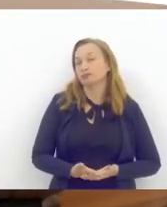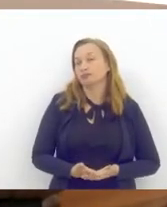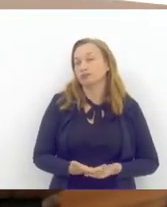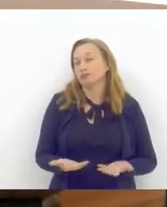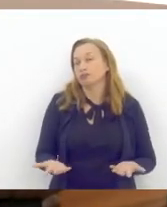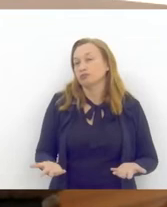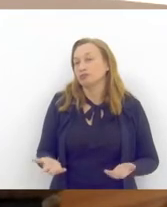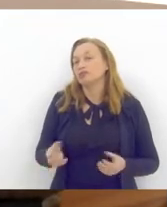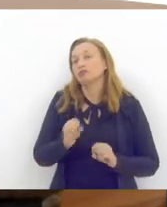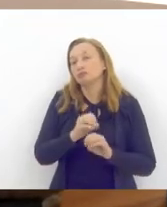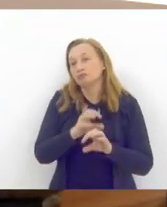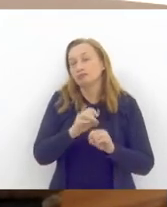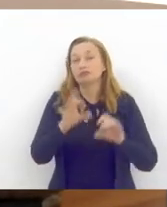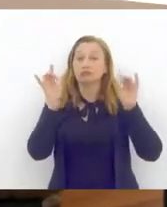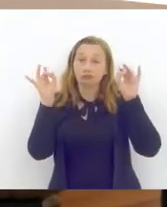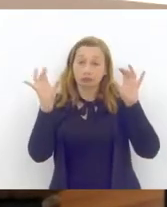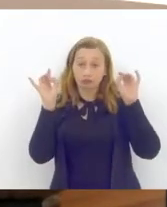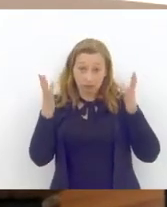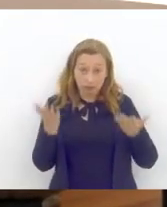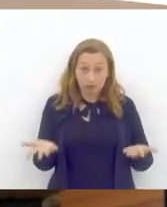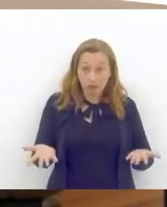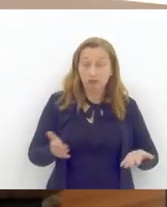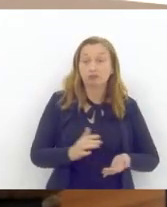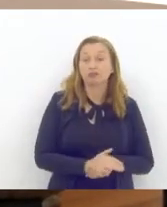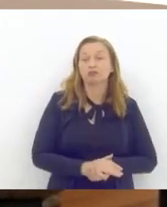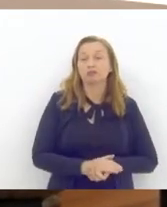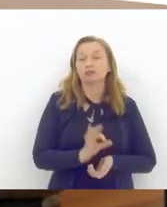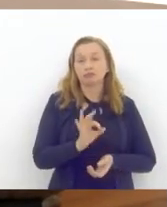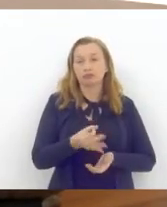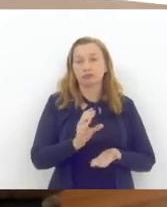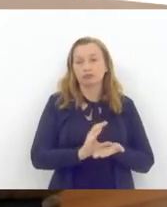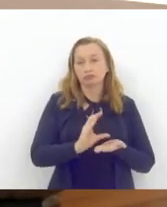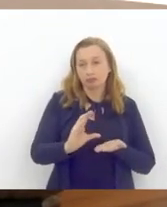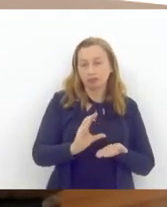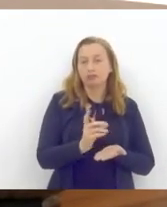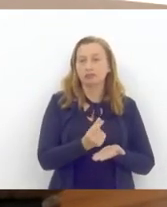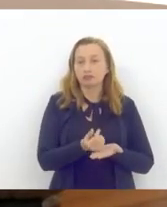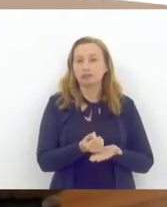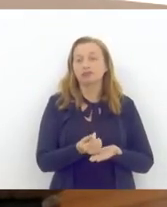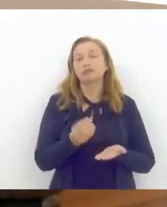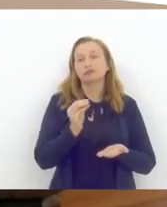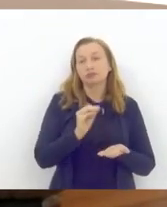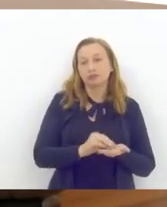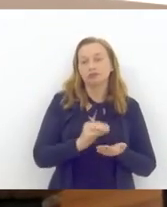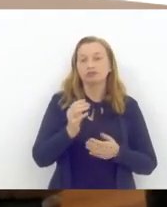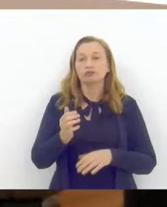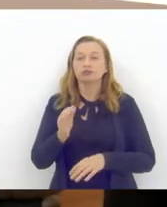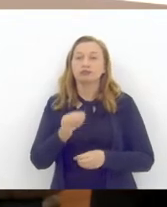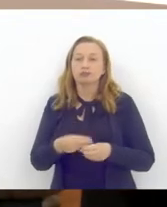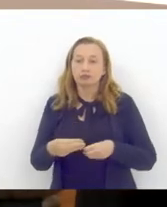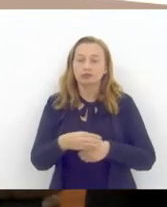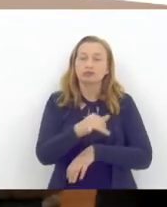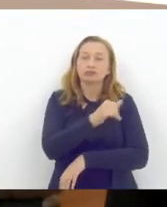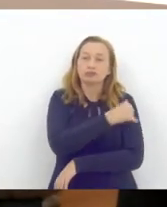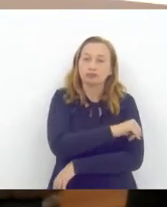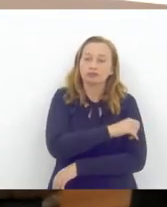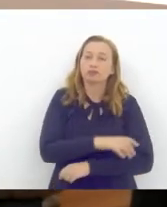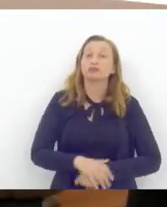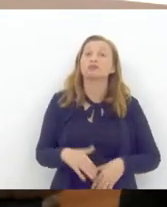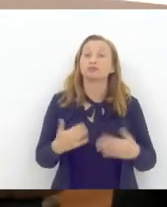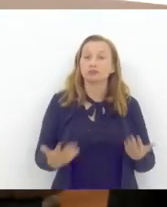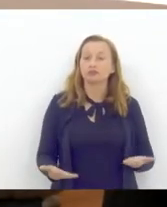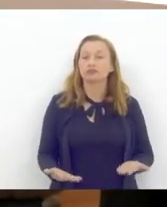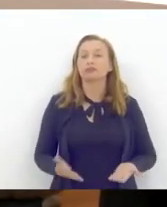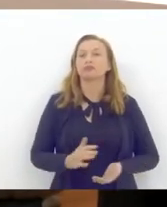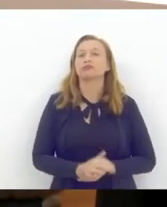com educação especial, certamente esses recursos vêm fazendo falta então, aí, para o município do Rio de Janeiro. Então,